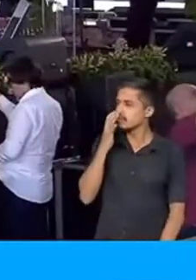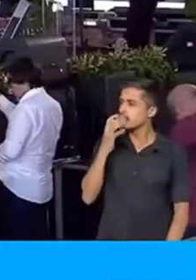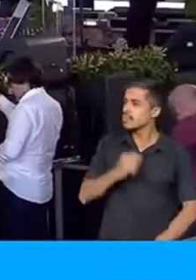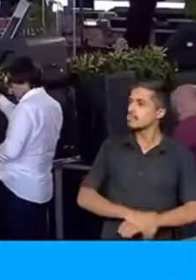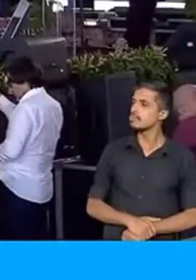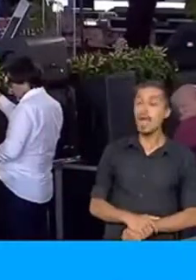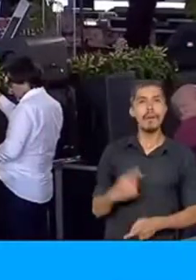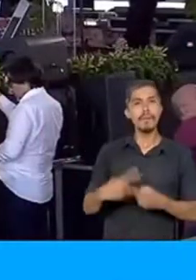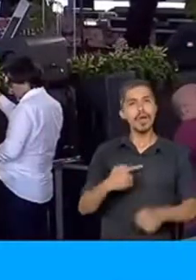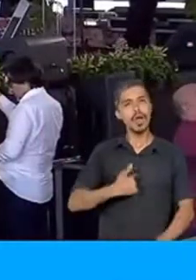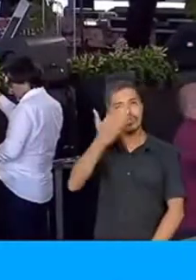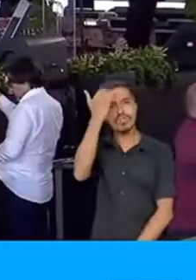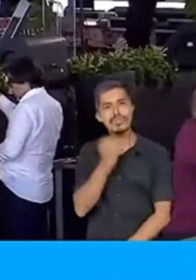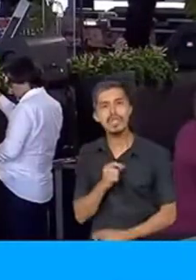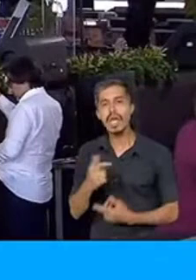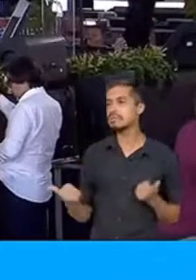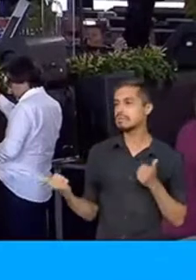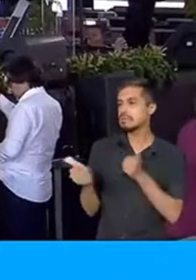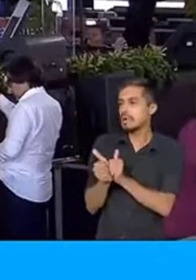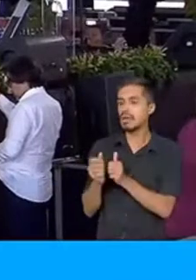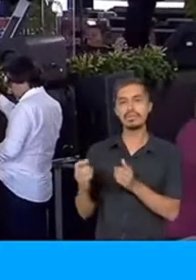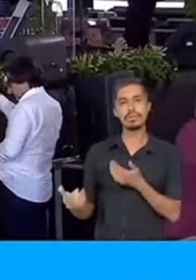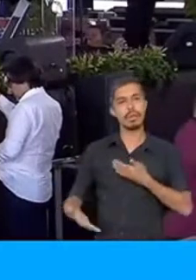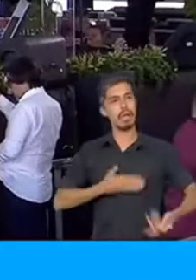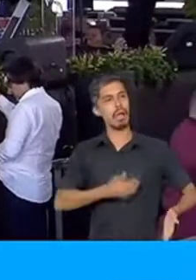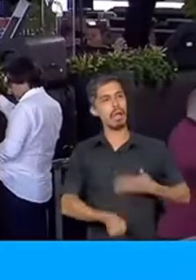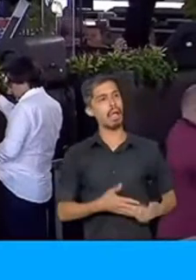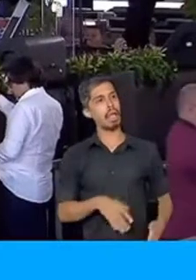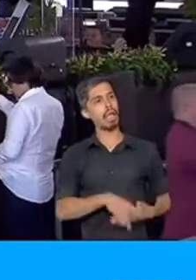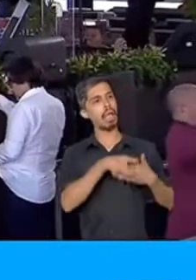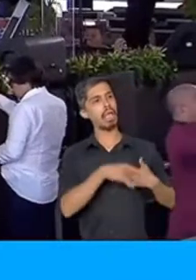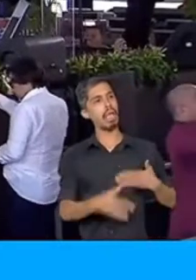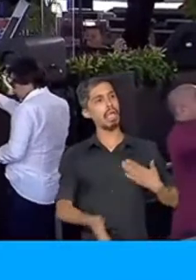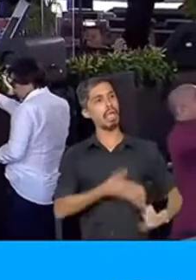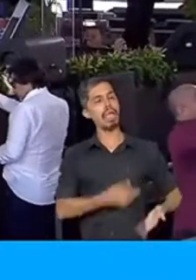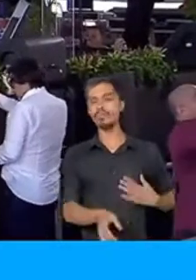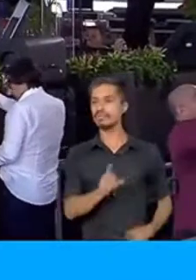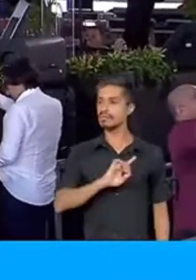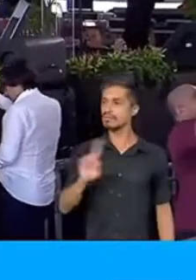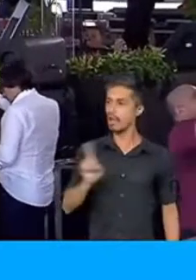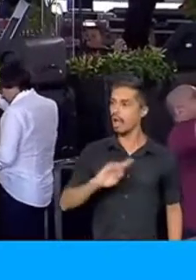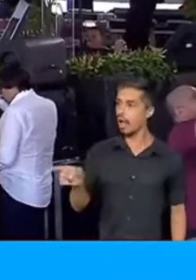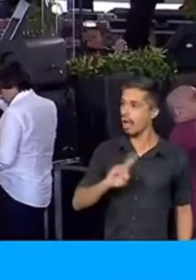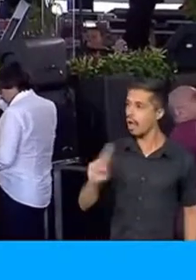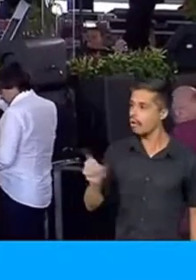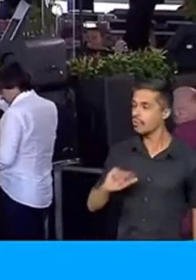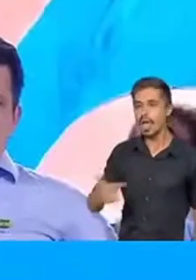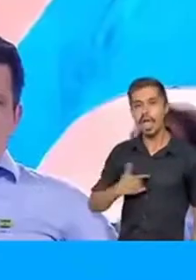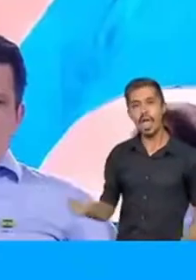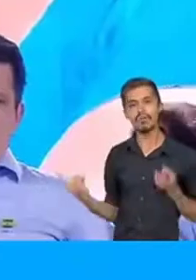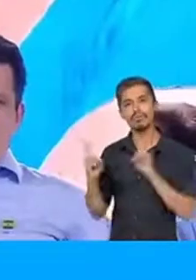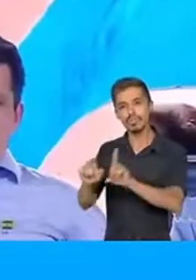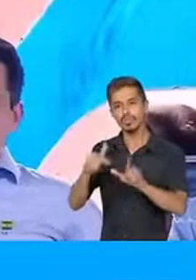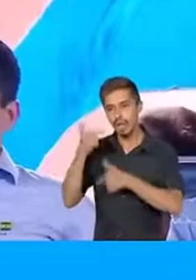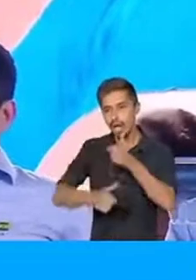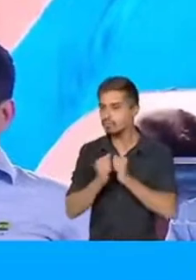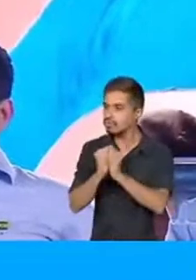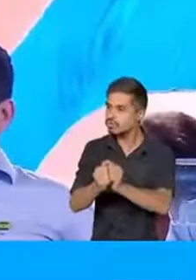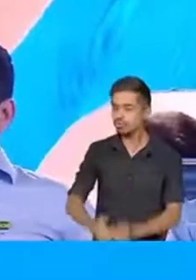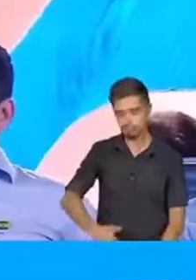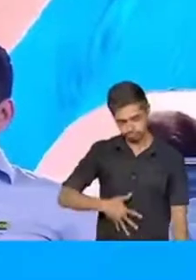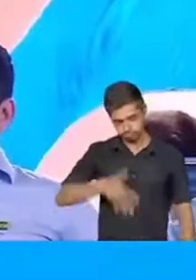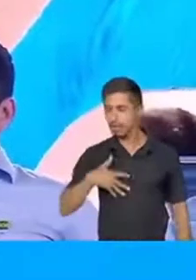porque sei que não é proximidade com qualquer líder político. Eu trabalho junto com muito orgulho para a minha